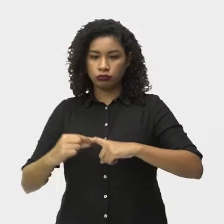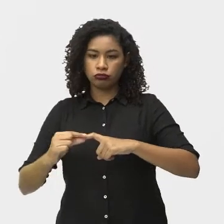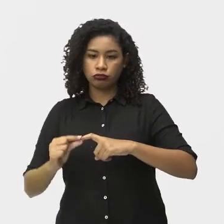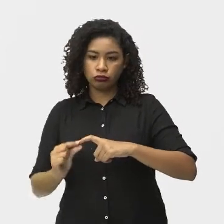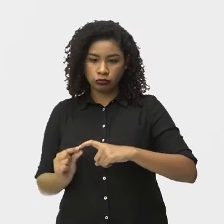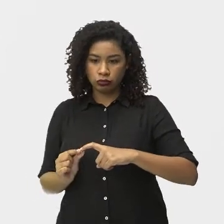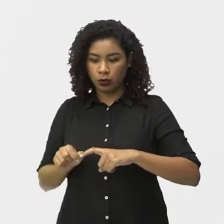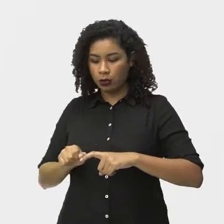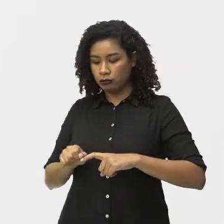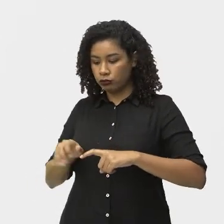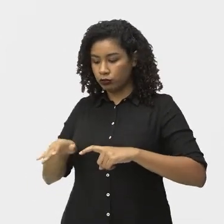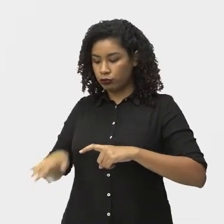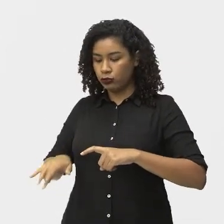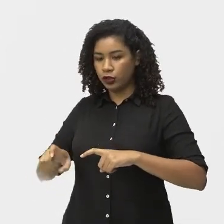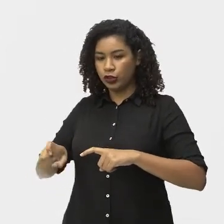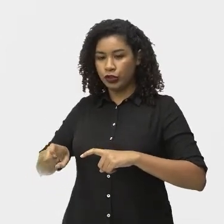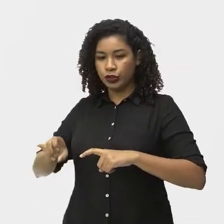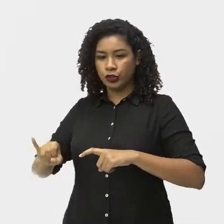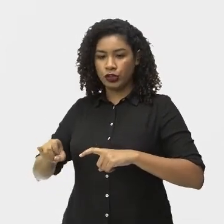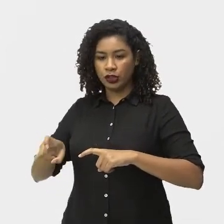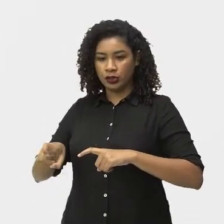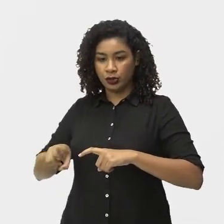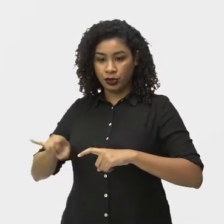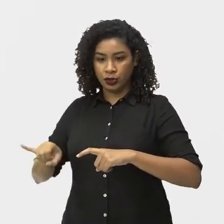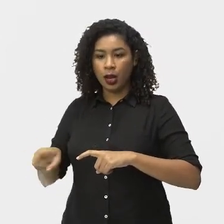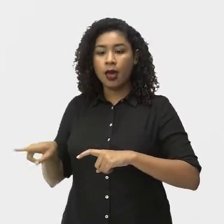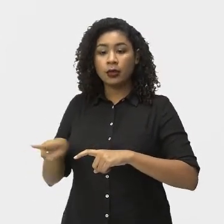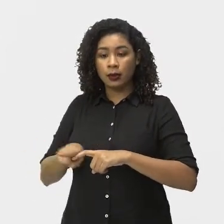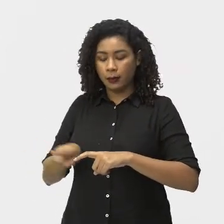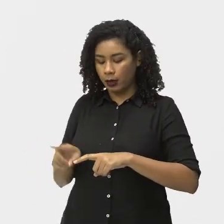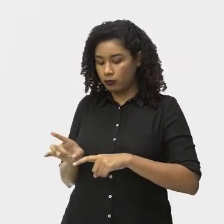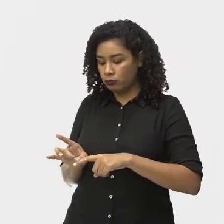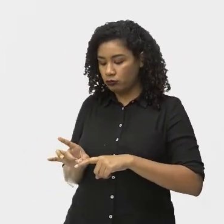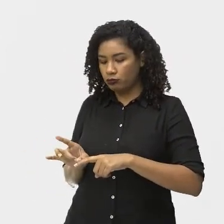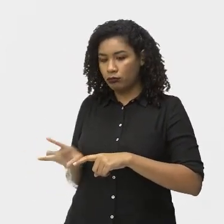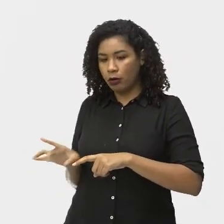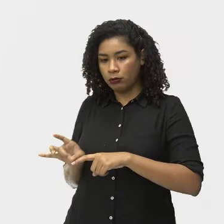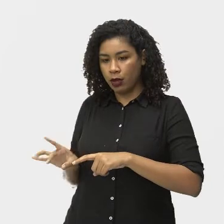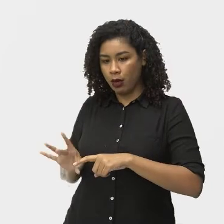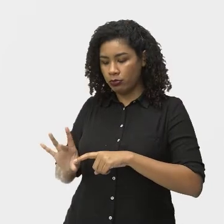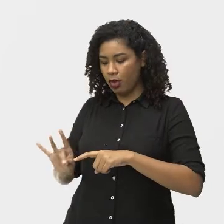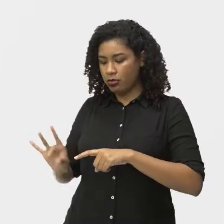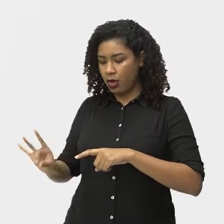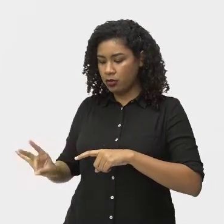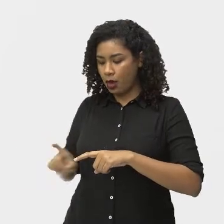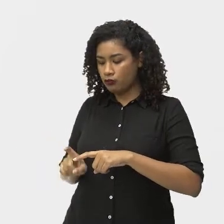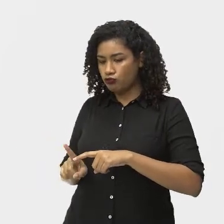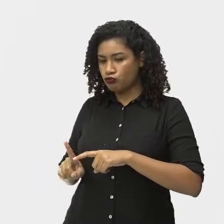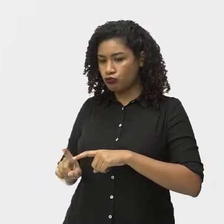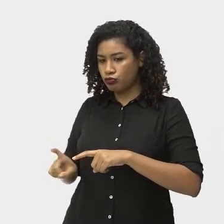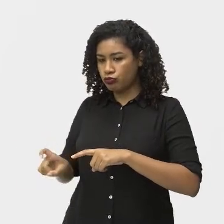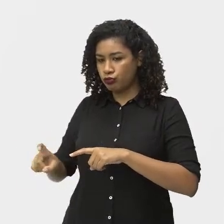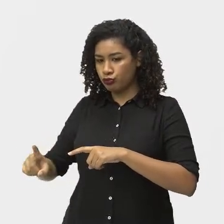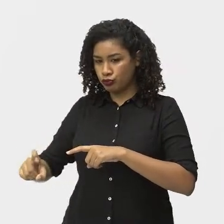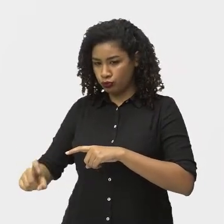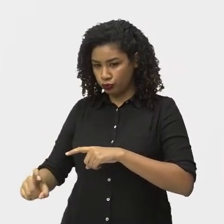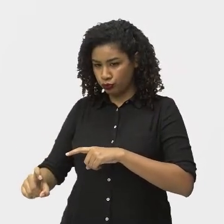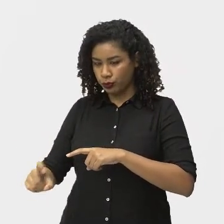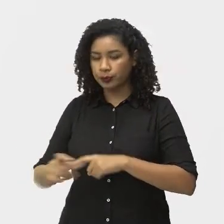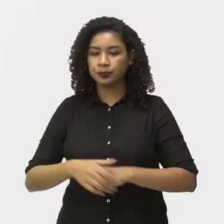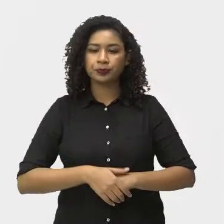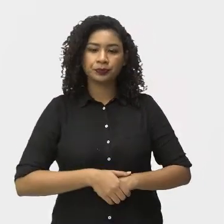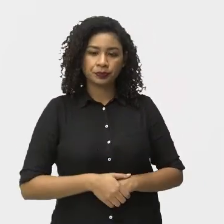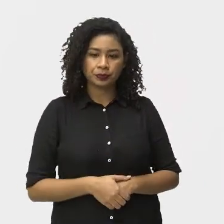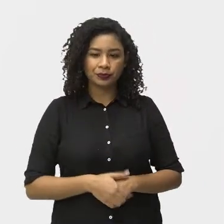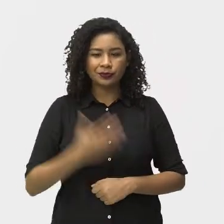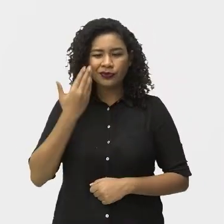sêmen, que contém os espermatozoides. Então, lá no interior do pênis, a gente encontra esse canal, como você pode observar aí na imagem, tá pequenininho,